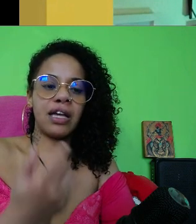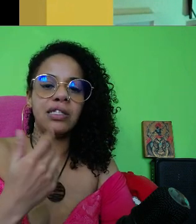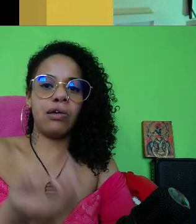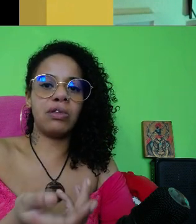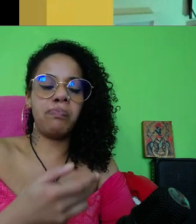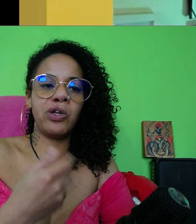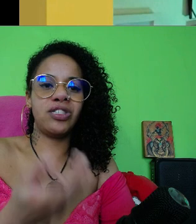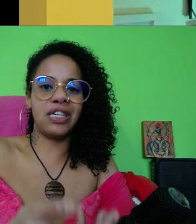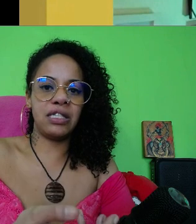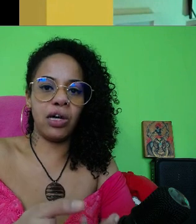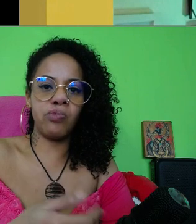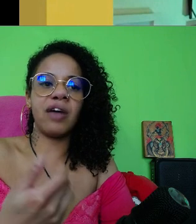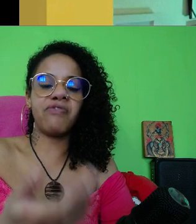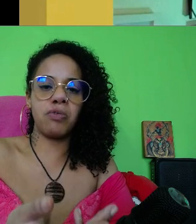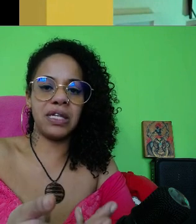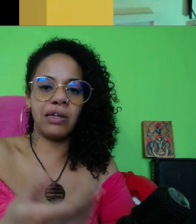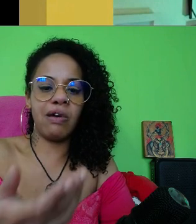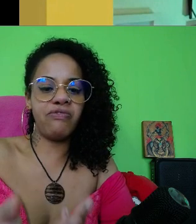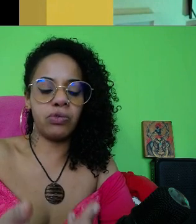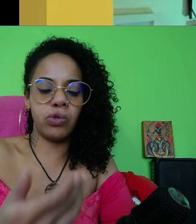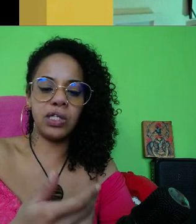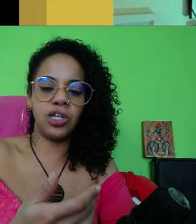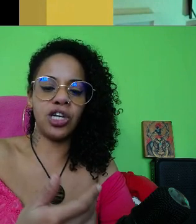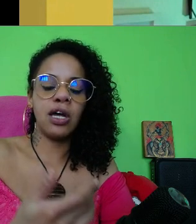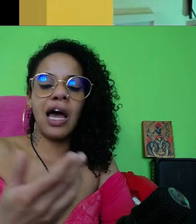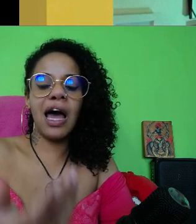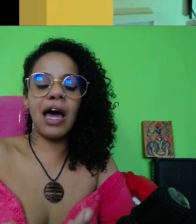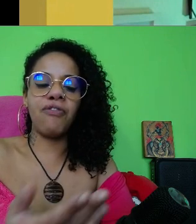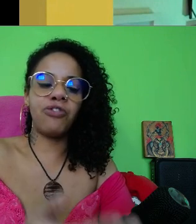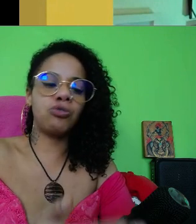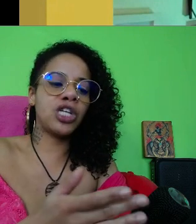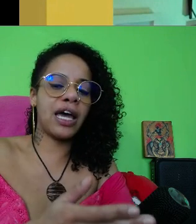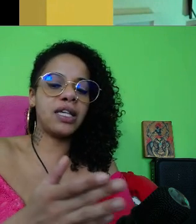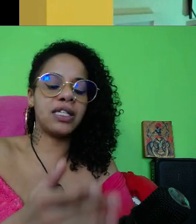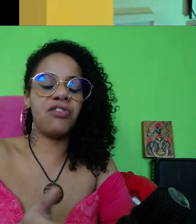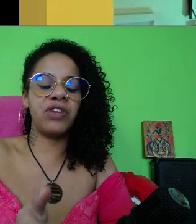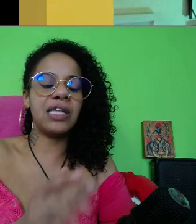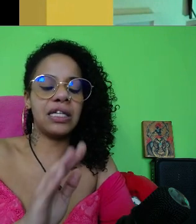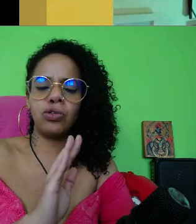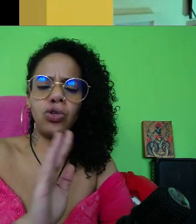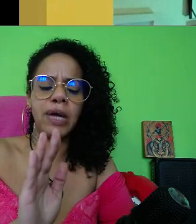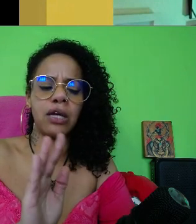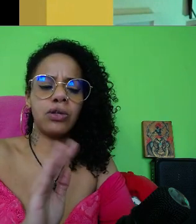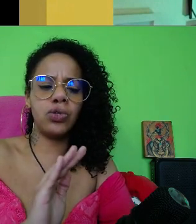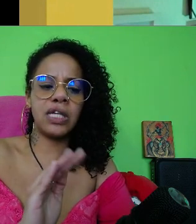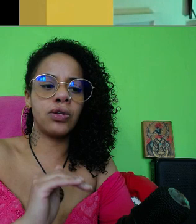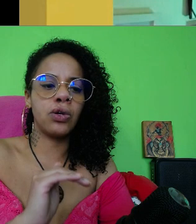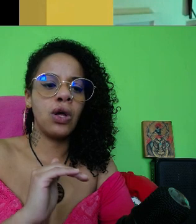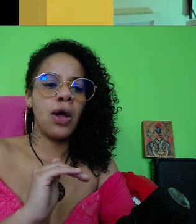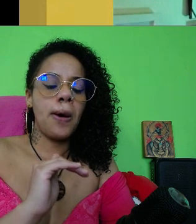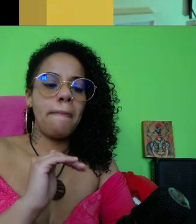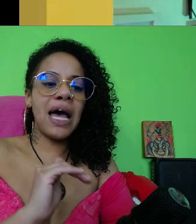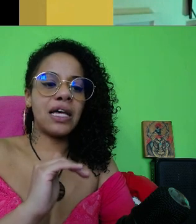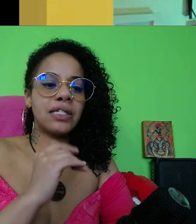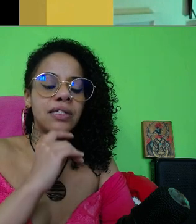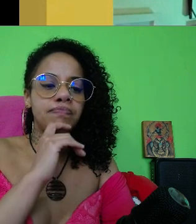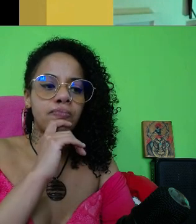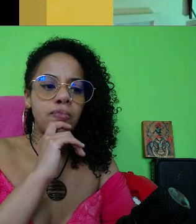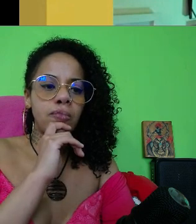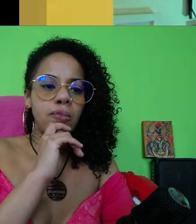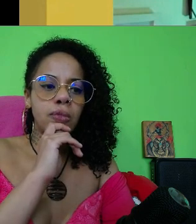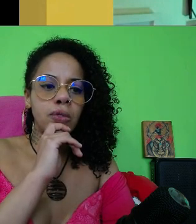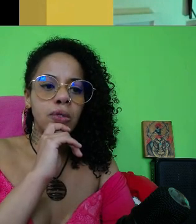a questão da politização e a informação a fundo ou seja ah fonte é essa referência é essa tudo bem tudo certo mas